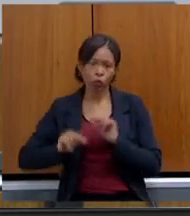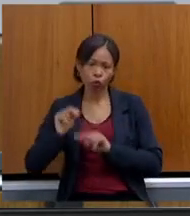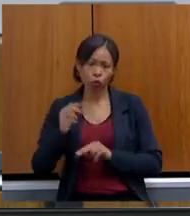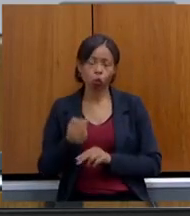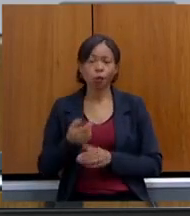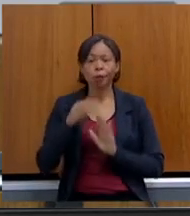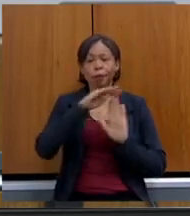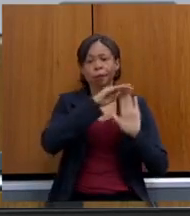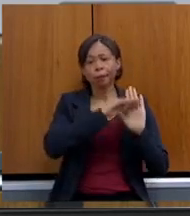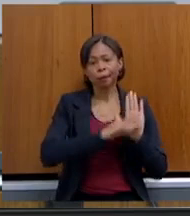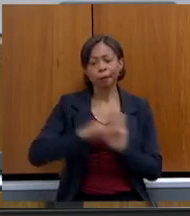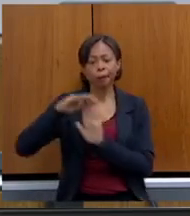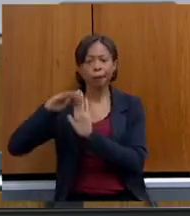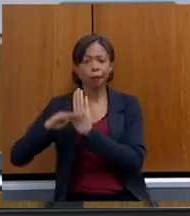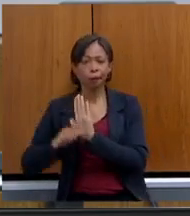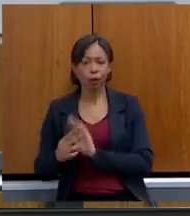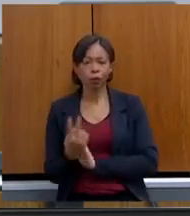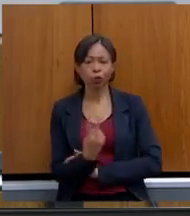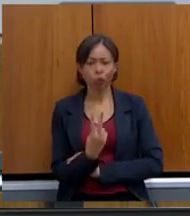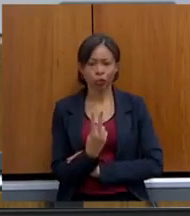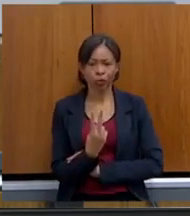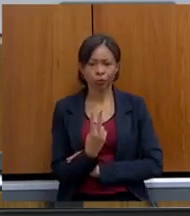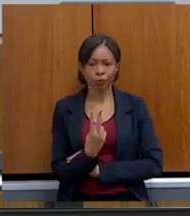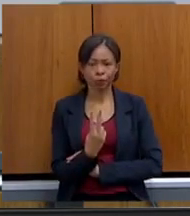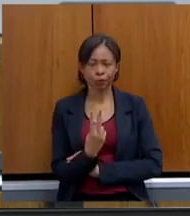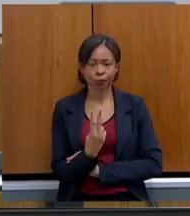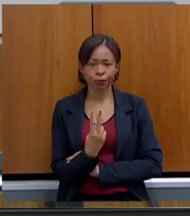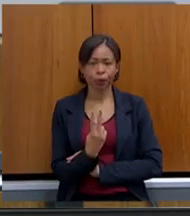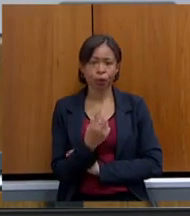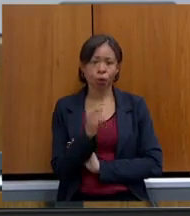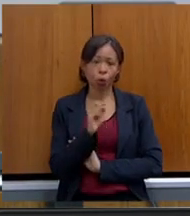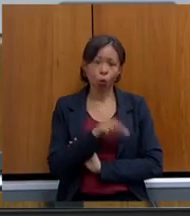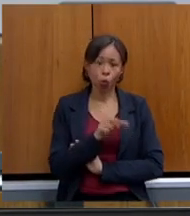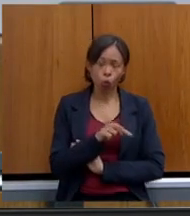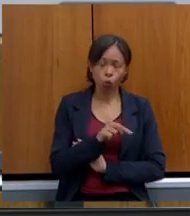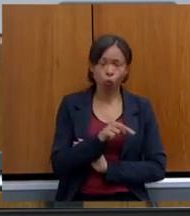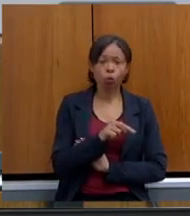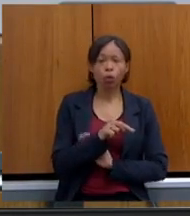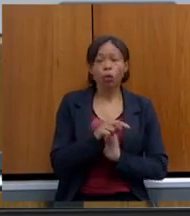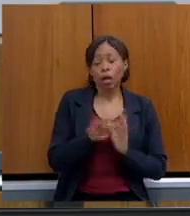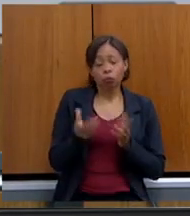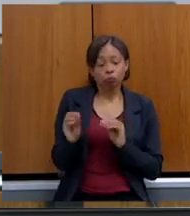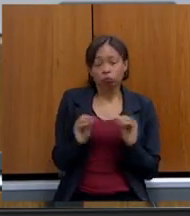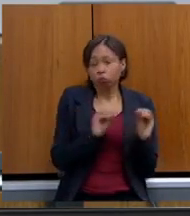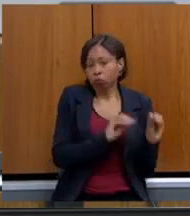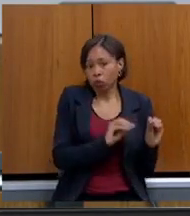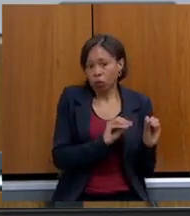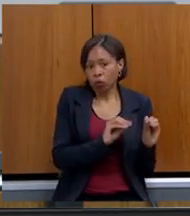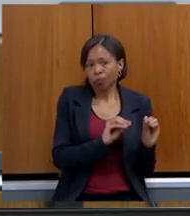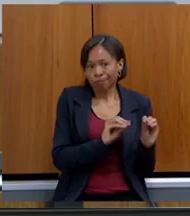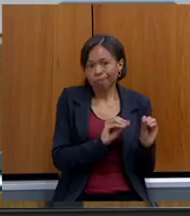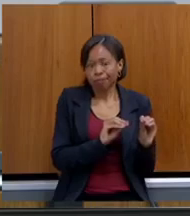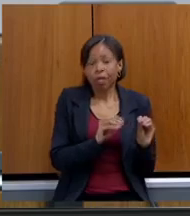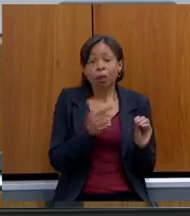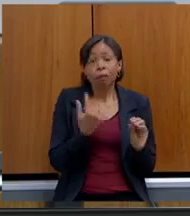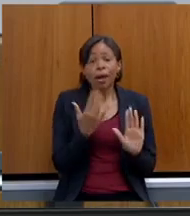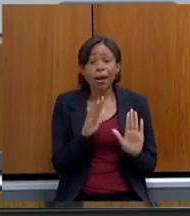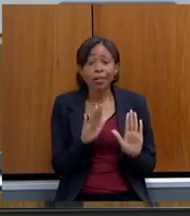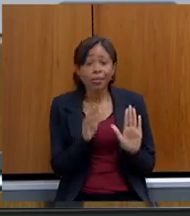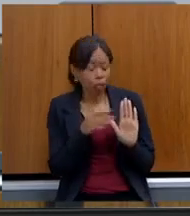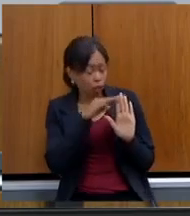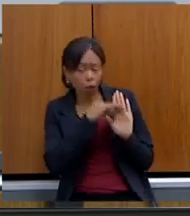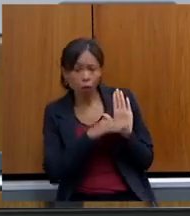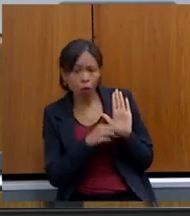listagens listagens contendo os deferidos e os indeferidos pela remoção estadual e nenhuma das listagem consta o nome do referido